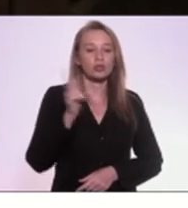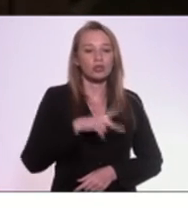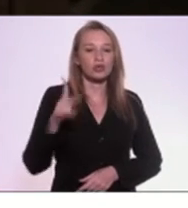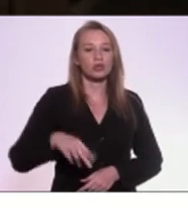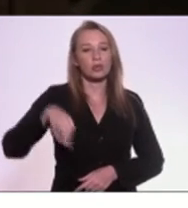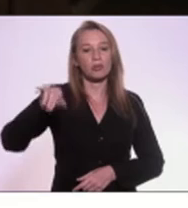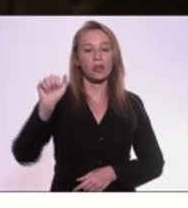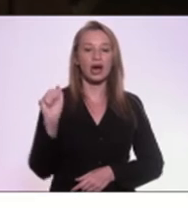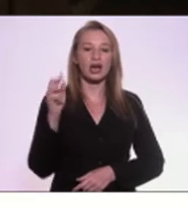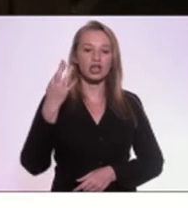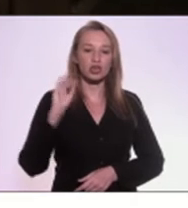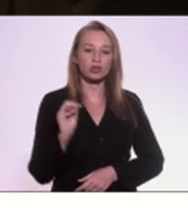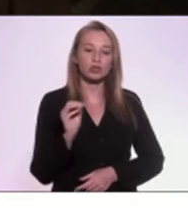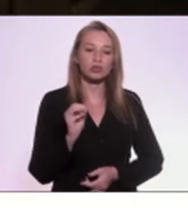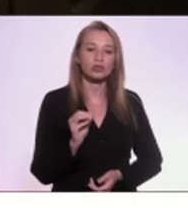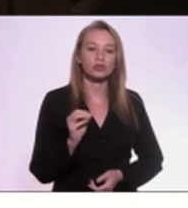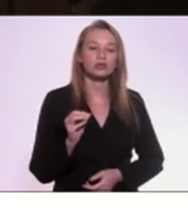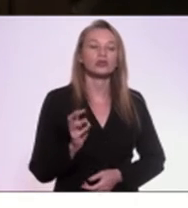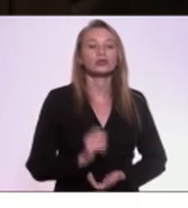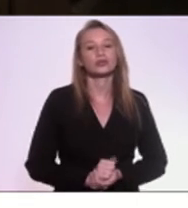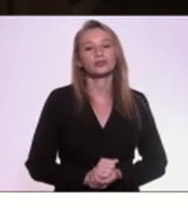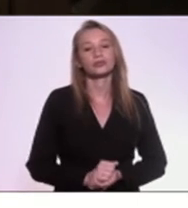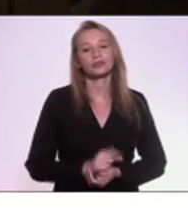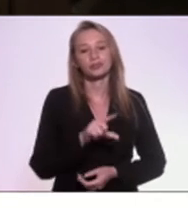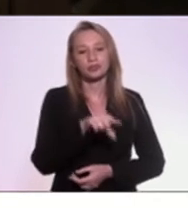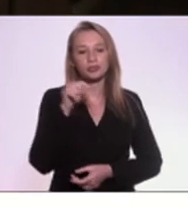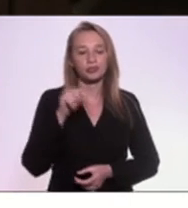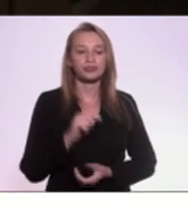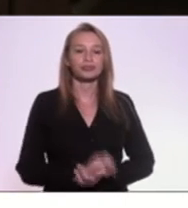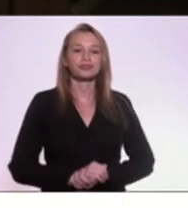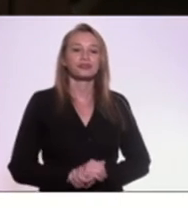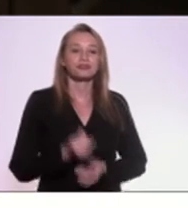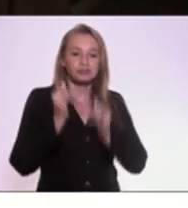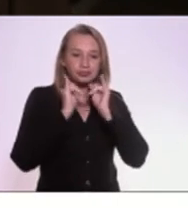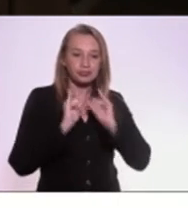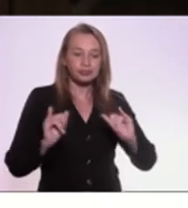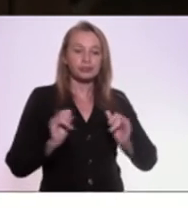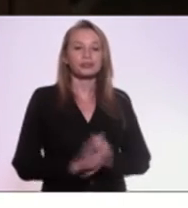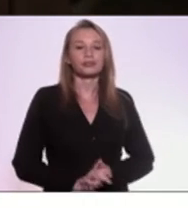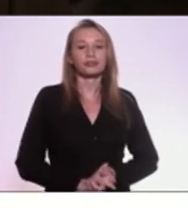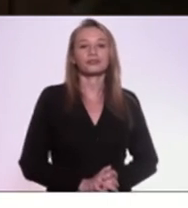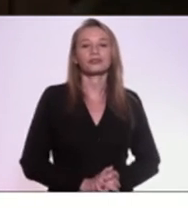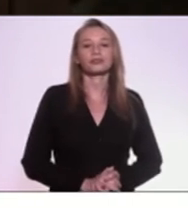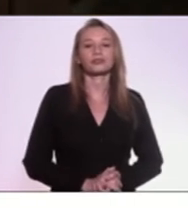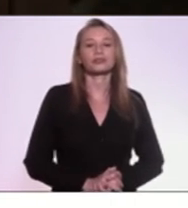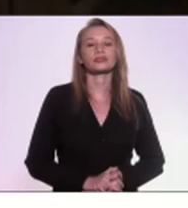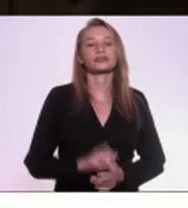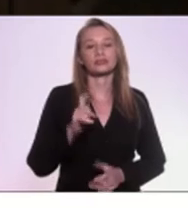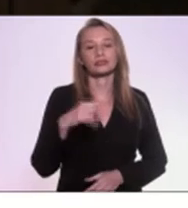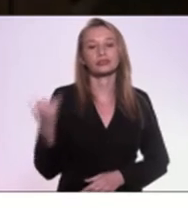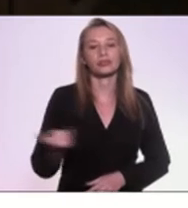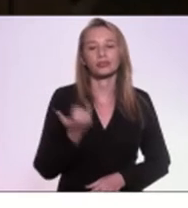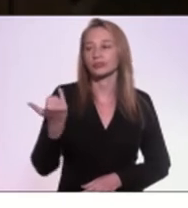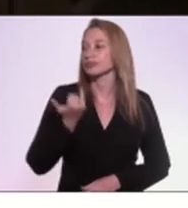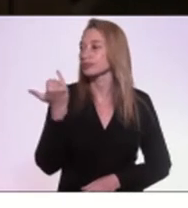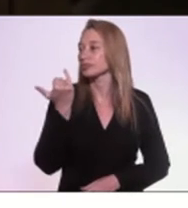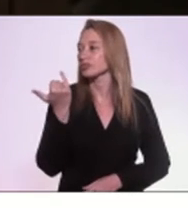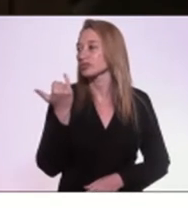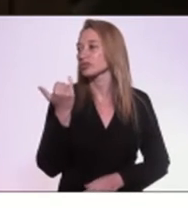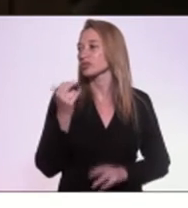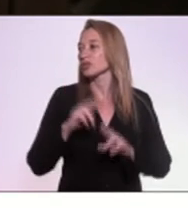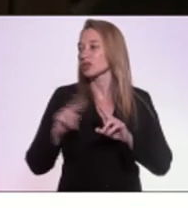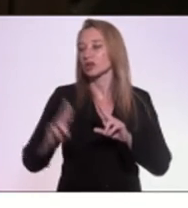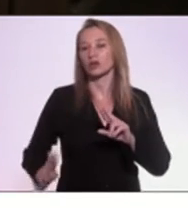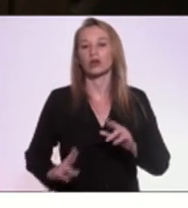Mário Carneiro, vice-reitor eleito, que anunciam, penso eu, um ciclo importante na